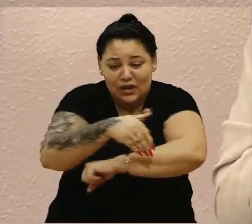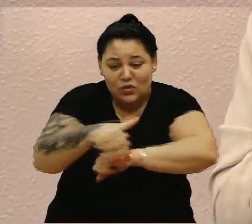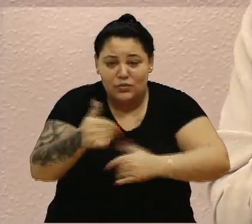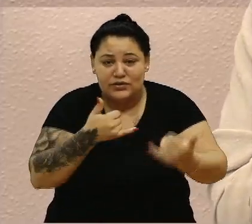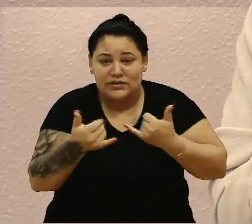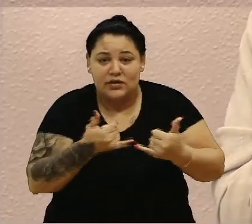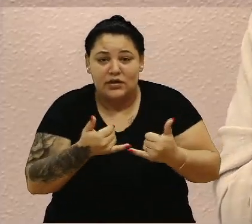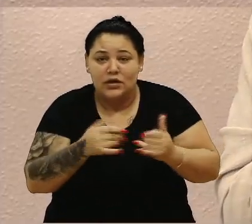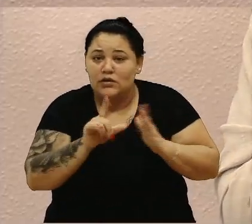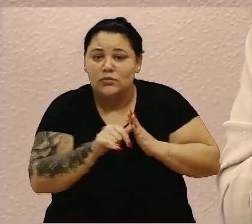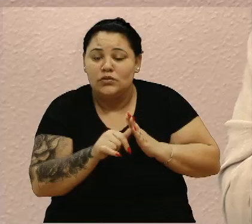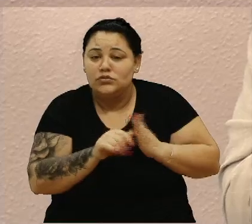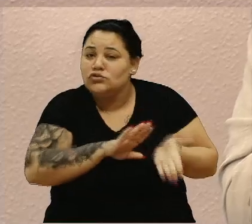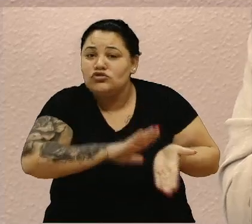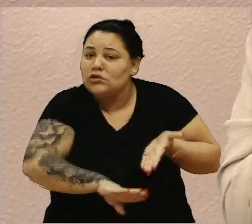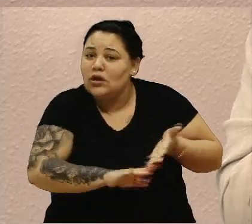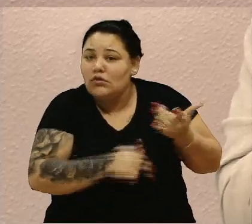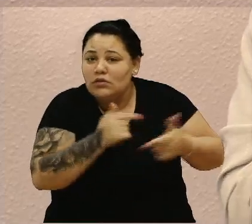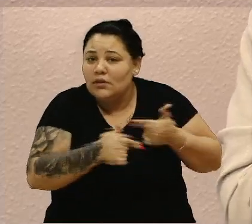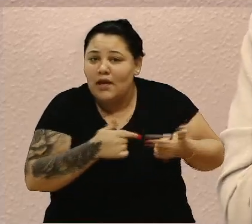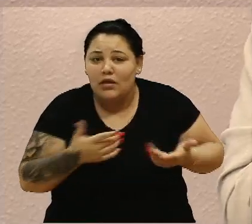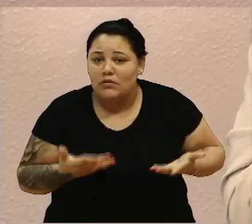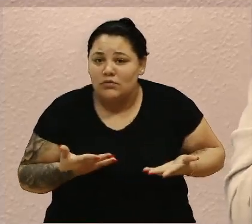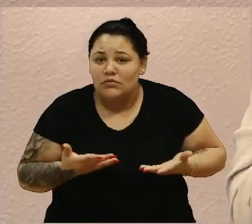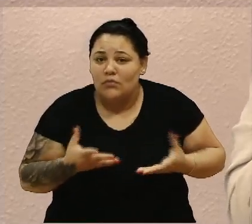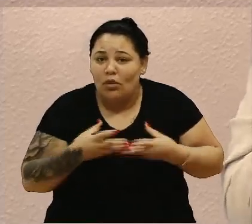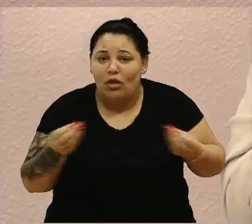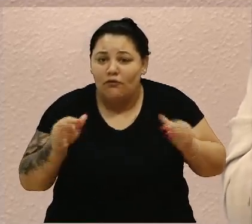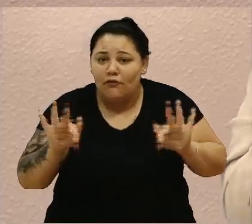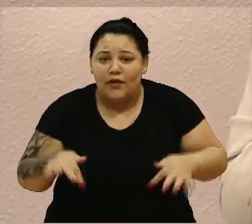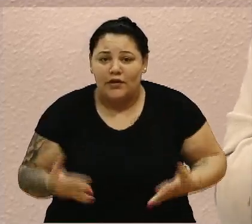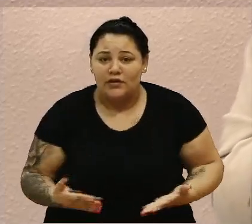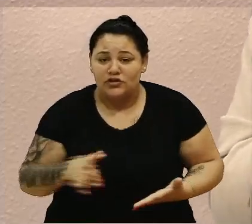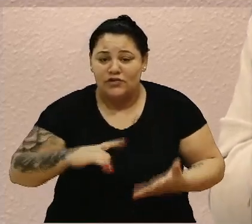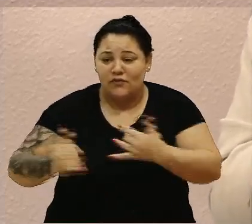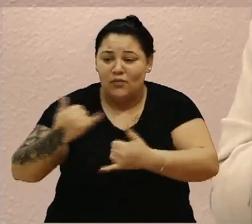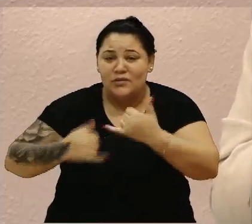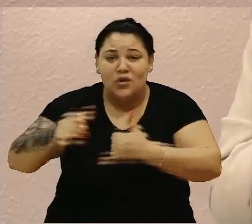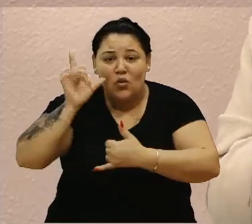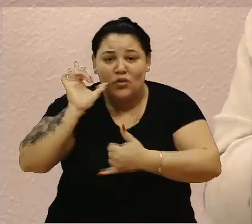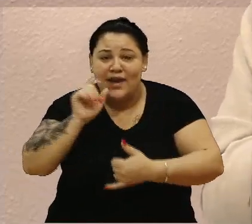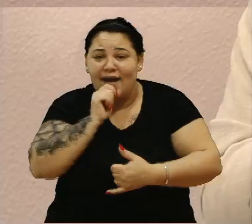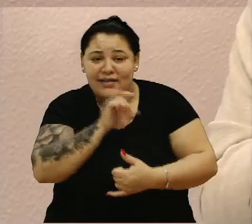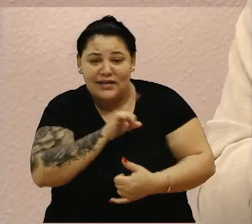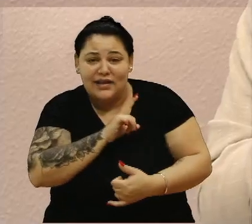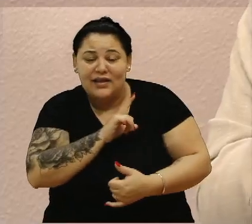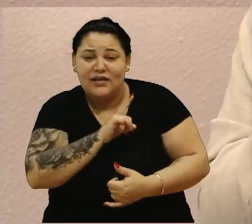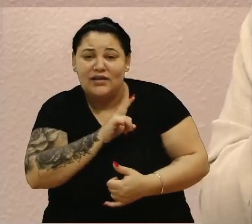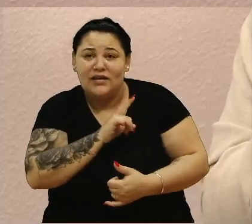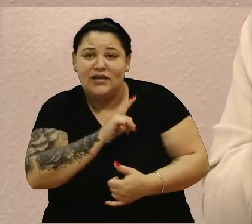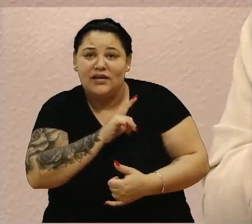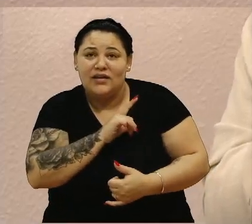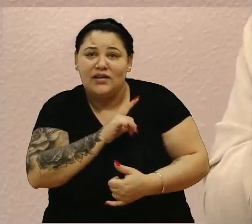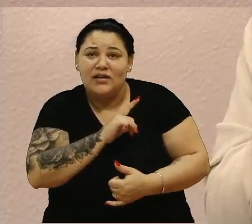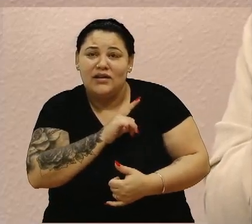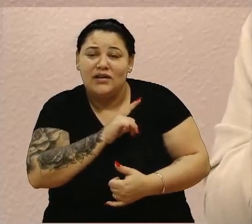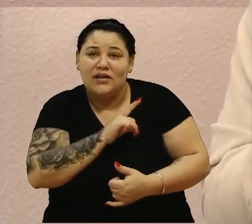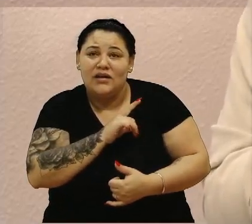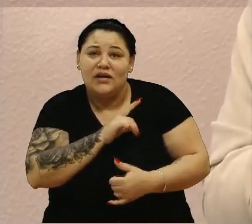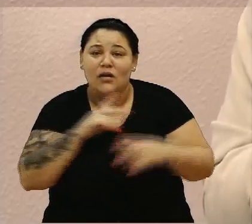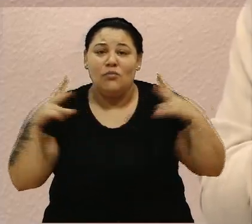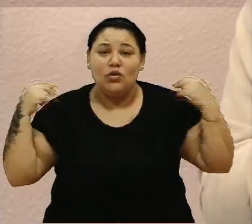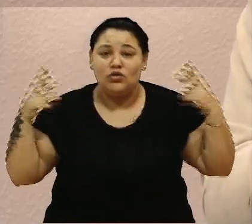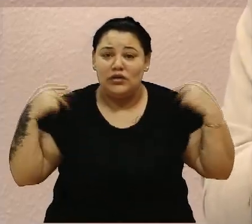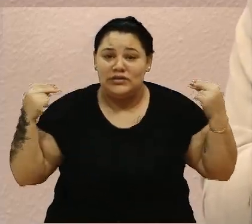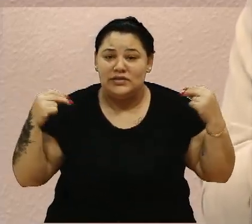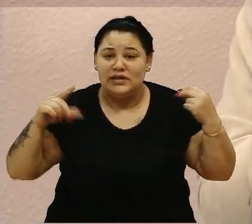desmontam um serviço tipificado, né? E nós tivemos a informação ontem que ainda nós temos motorista e nós temos